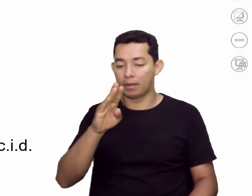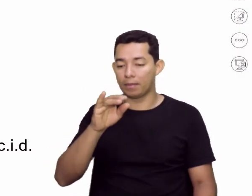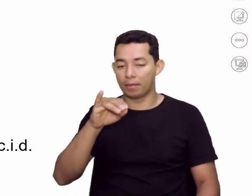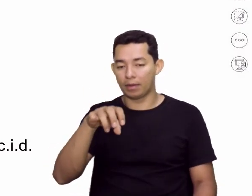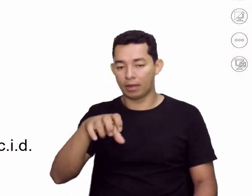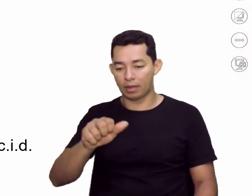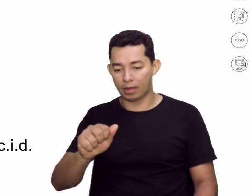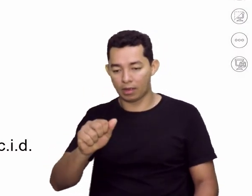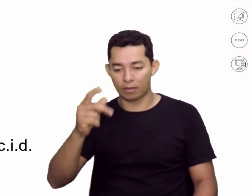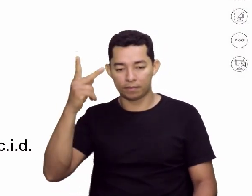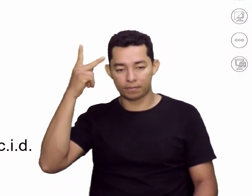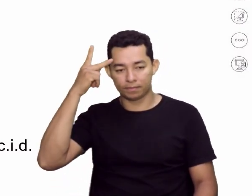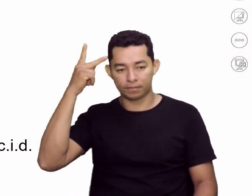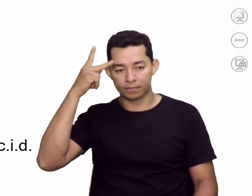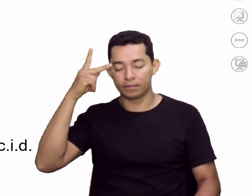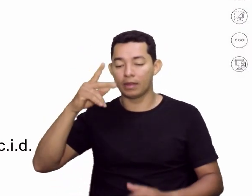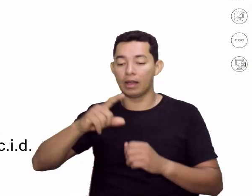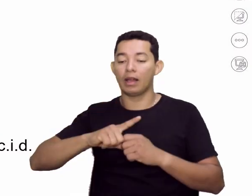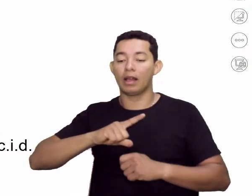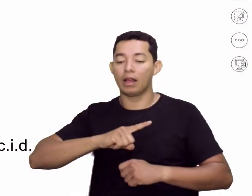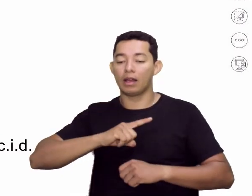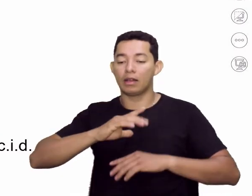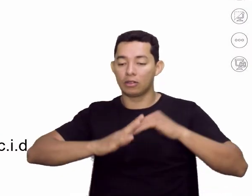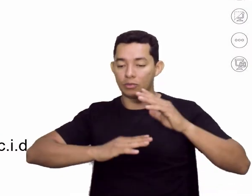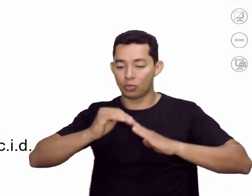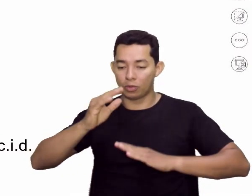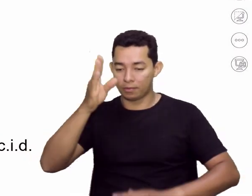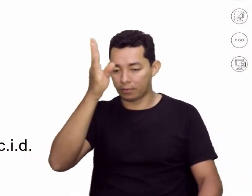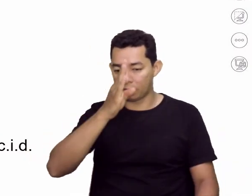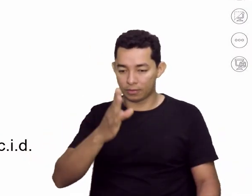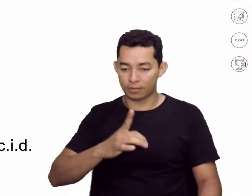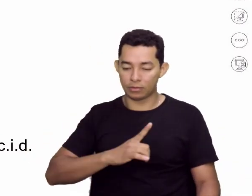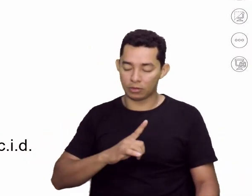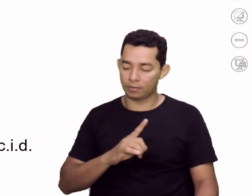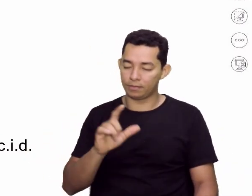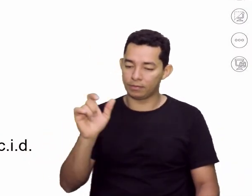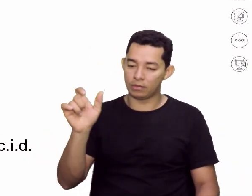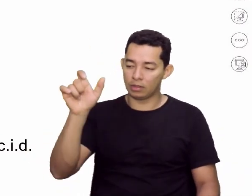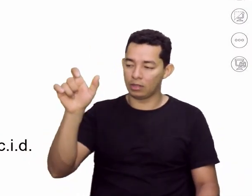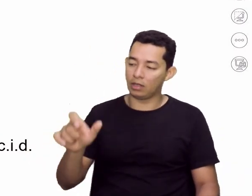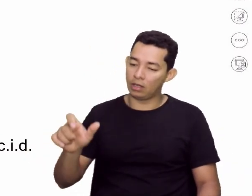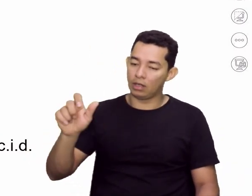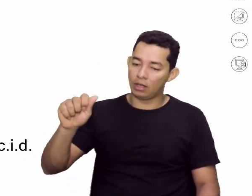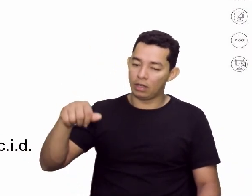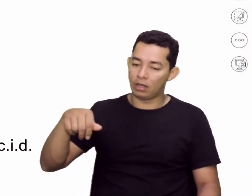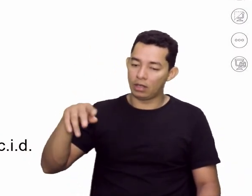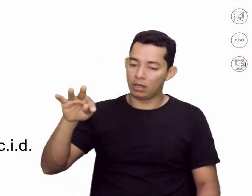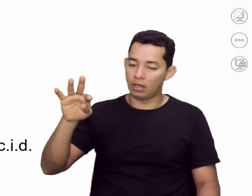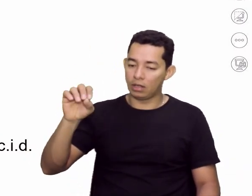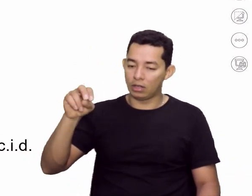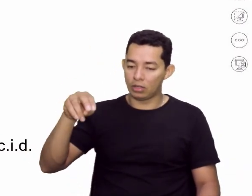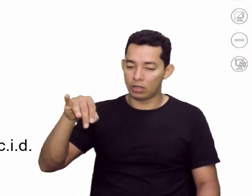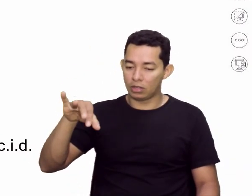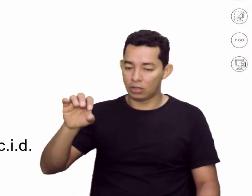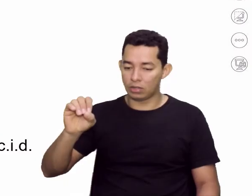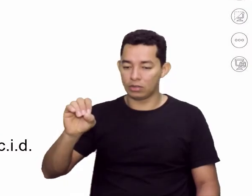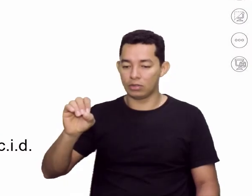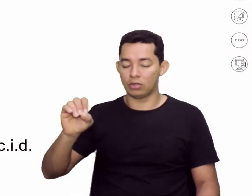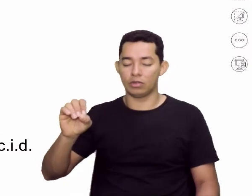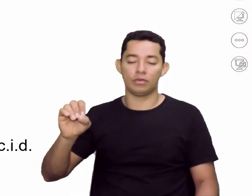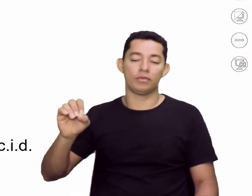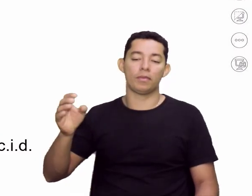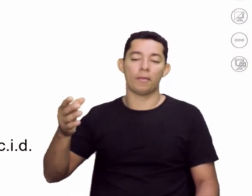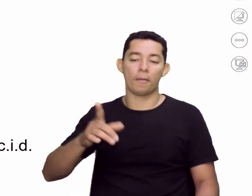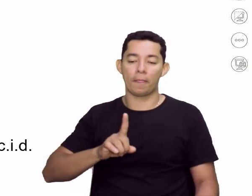artistas brasileiros abstratos podemos destacar Antônio Bandeira, né? O cabalá do Ceará. Diga